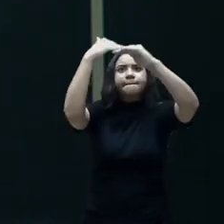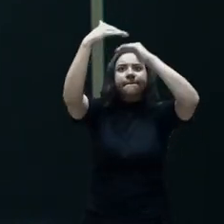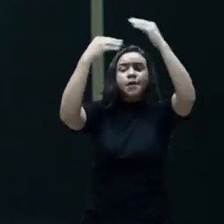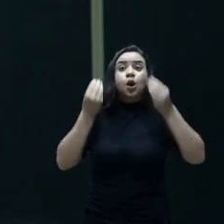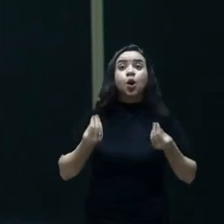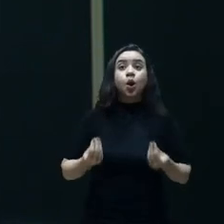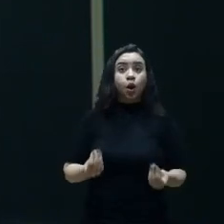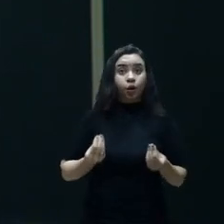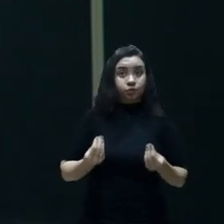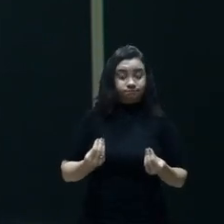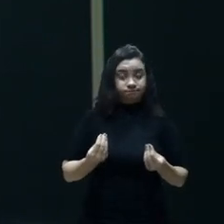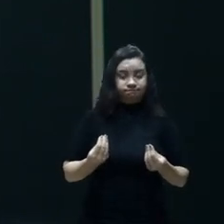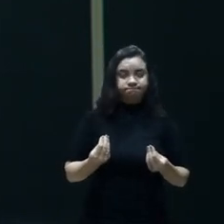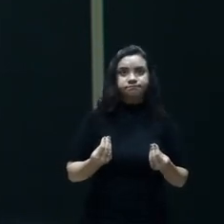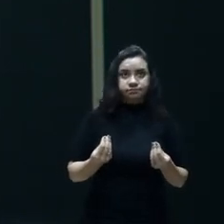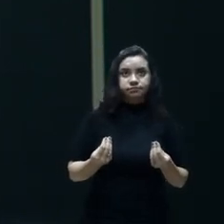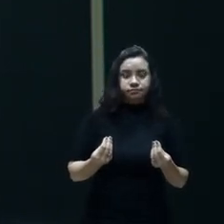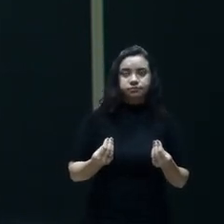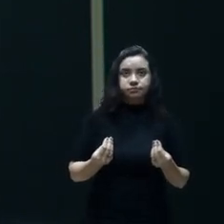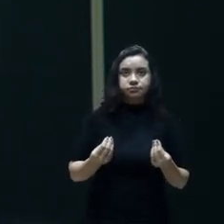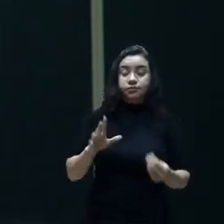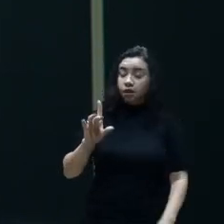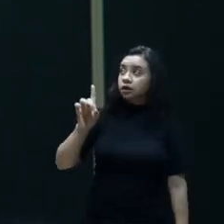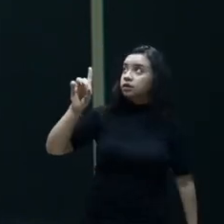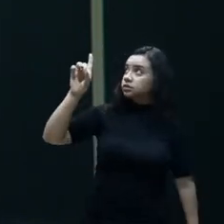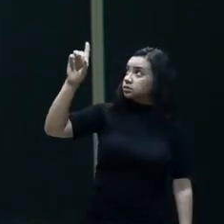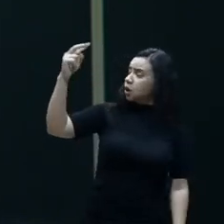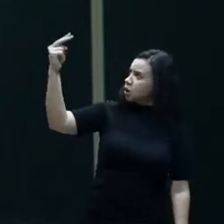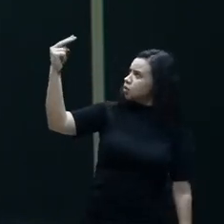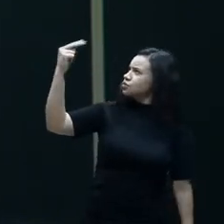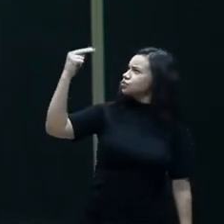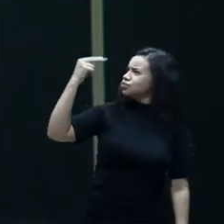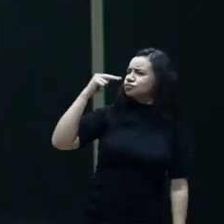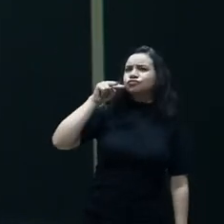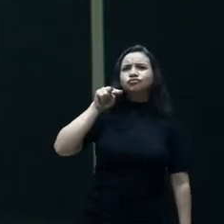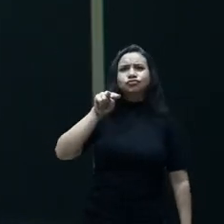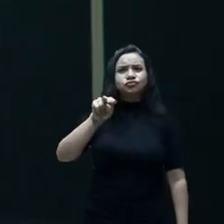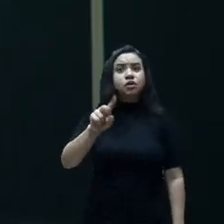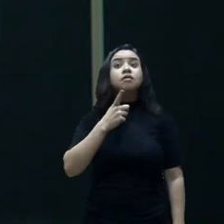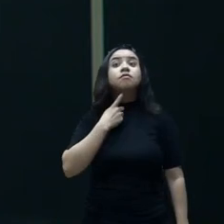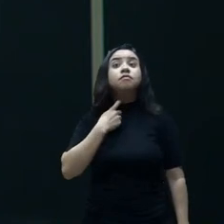É fato que Deus espera de nós um crescimento.